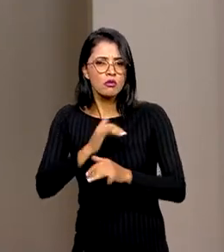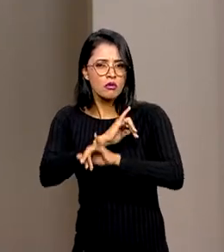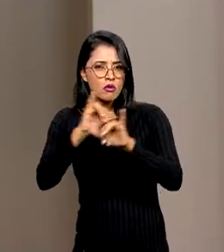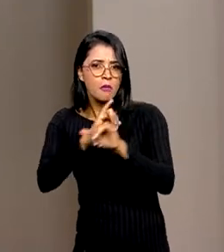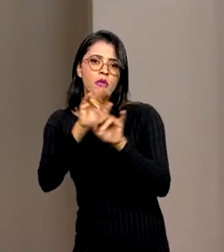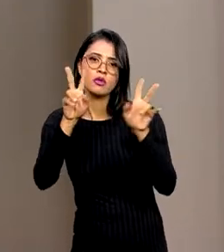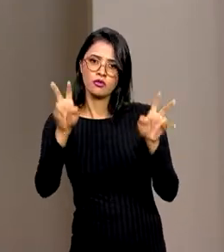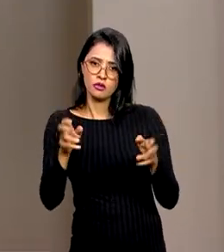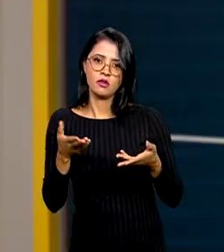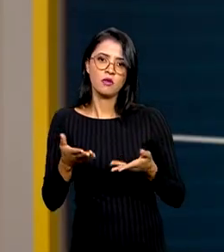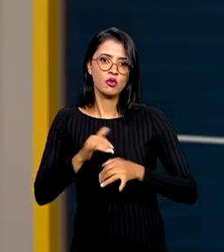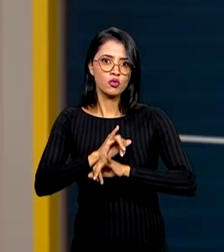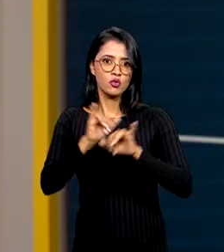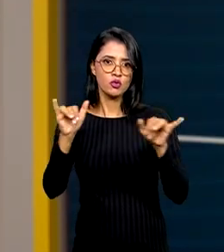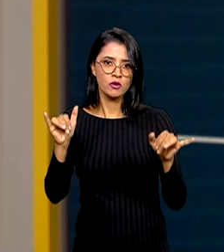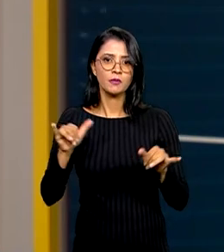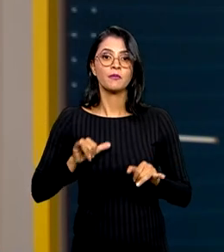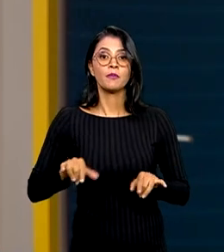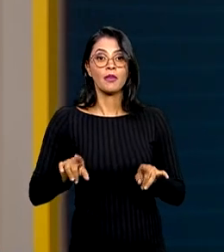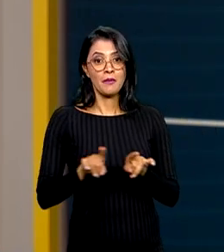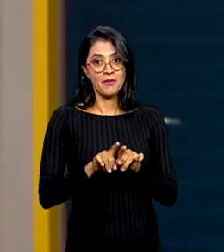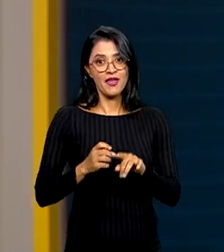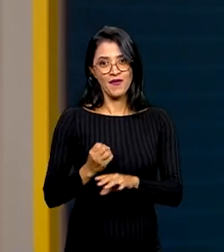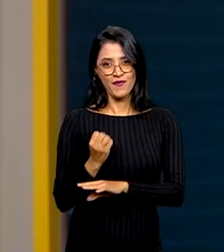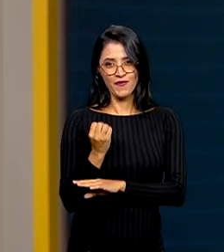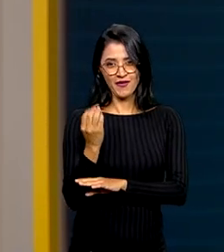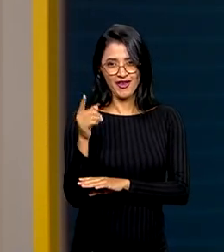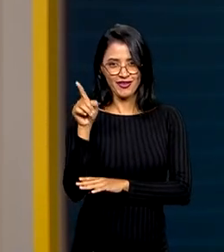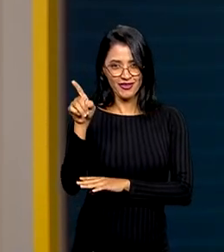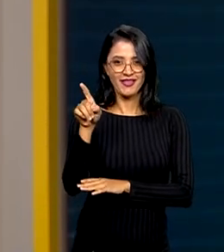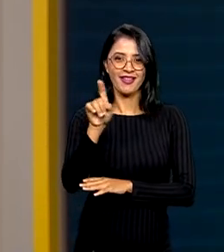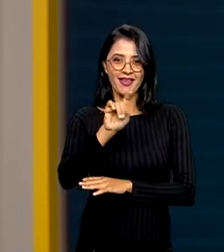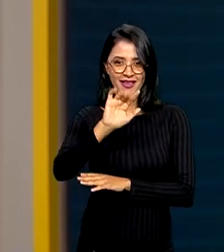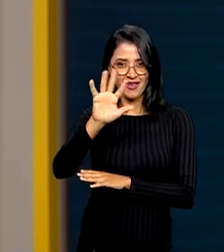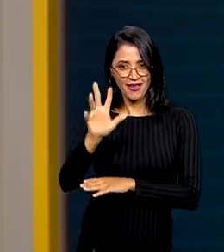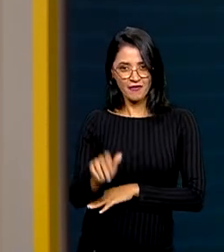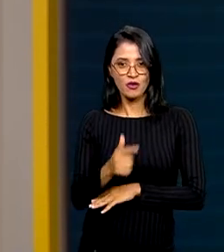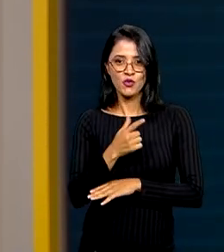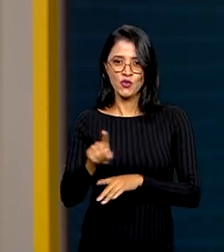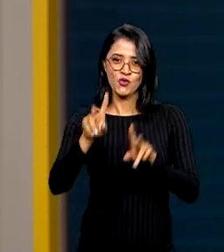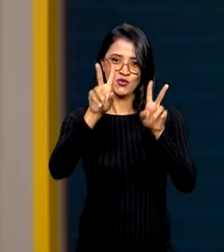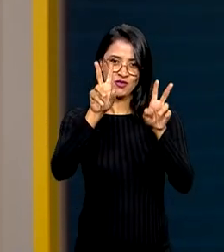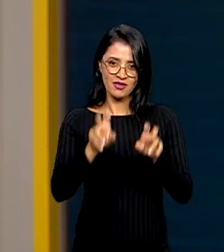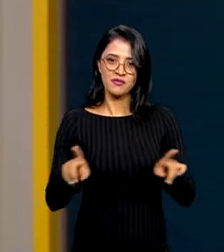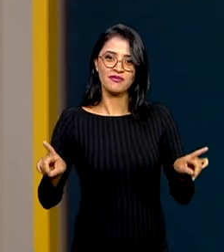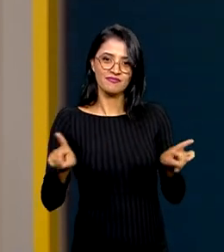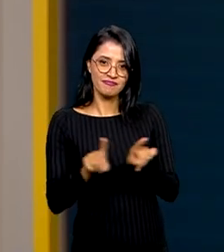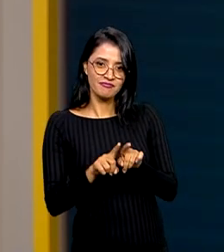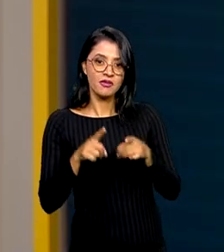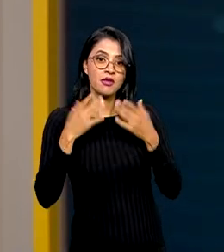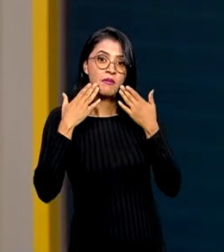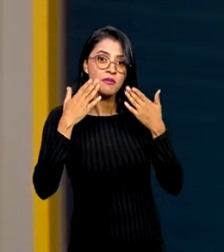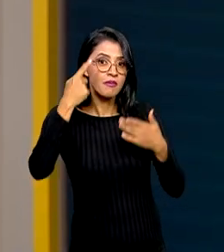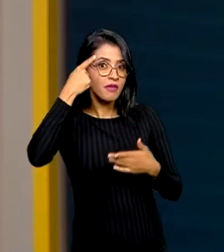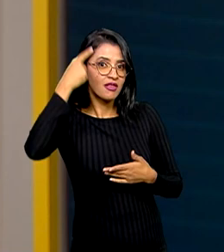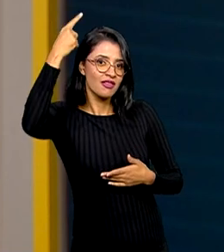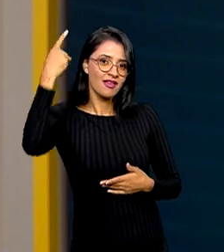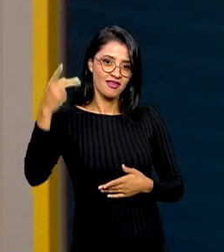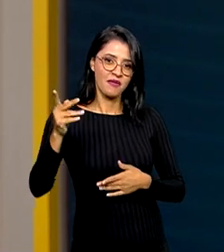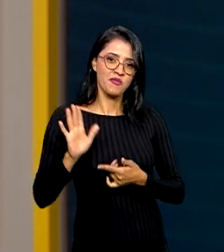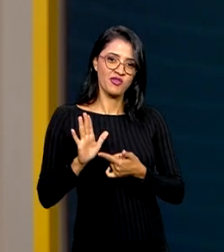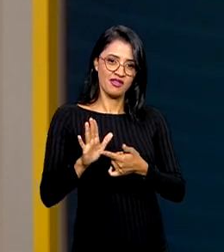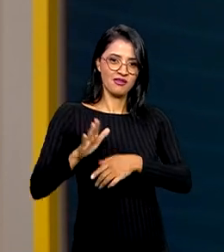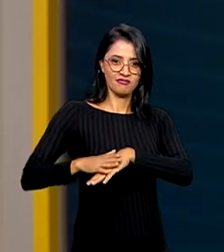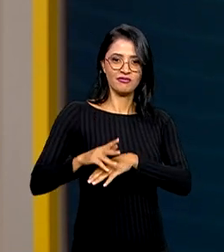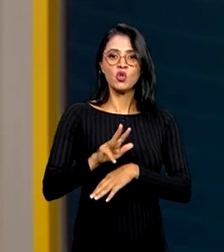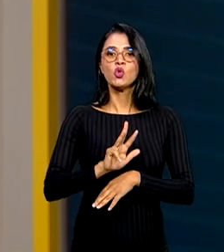campanha sobre o tema. E além da viagem ao continente africano, outro tema do programa foi a ideia apresentada pelo presidente Lula